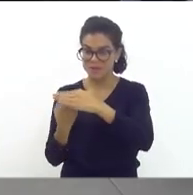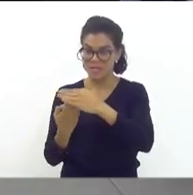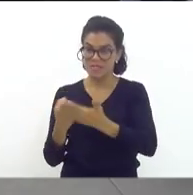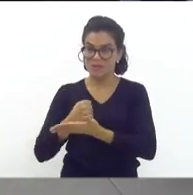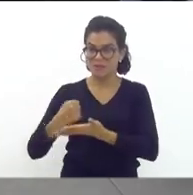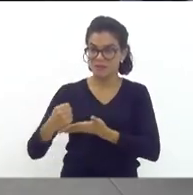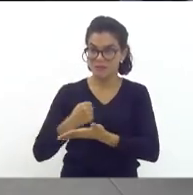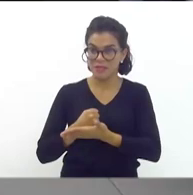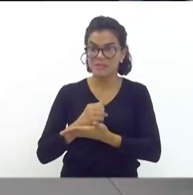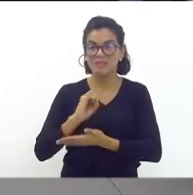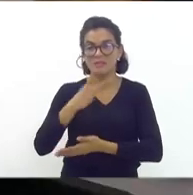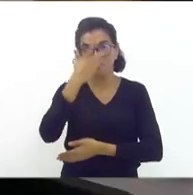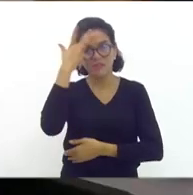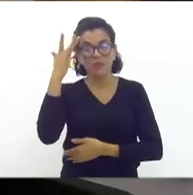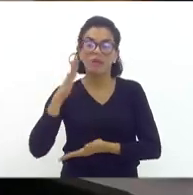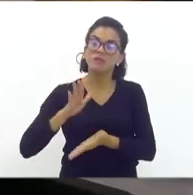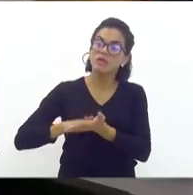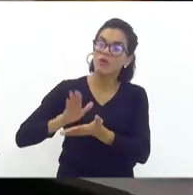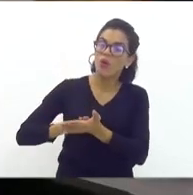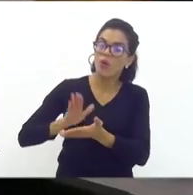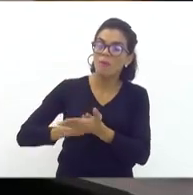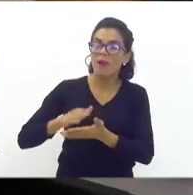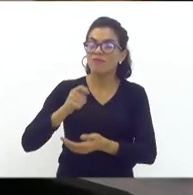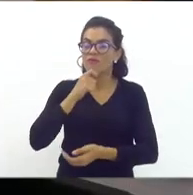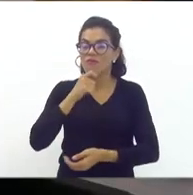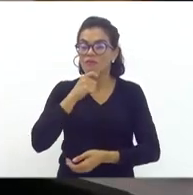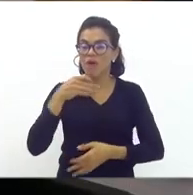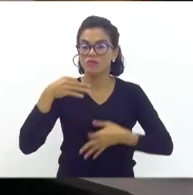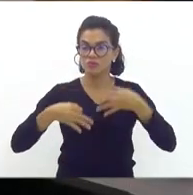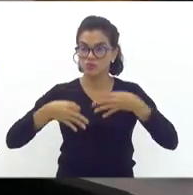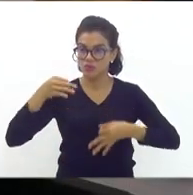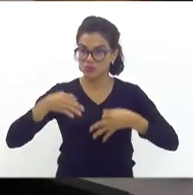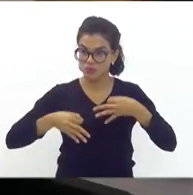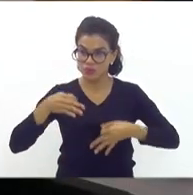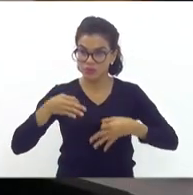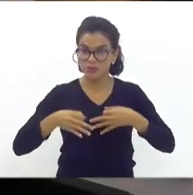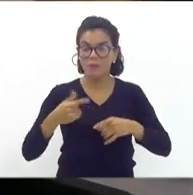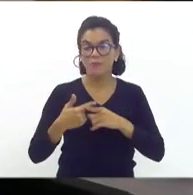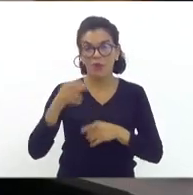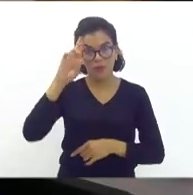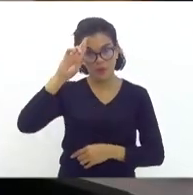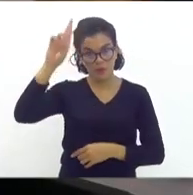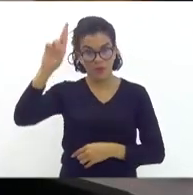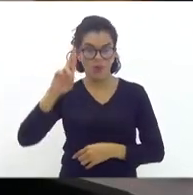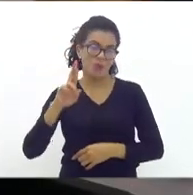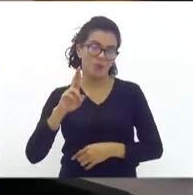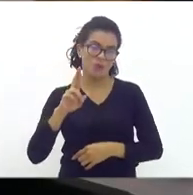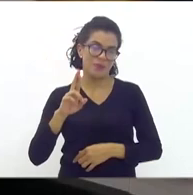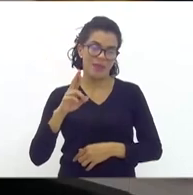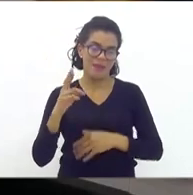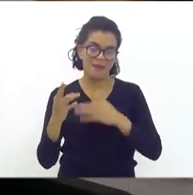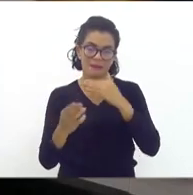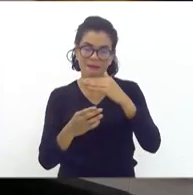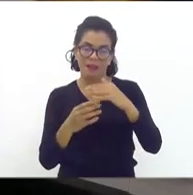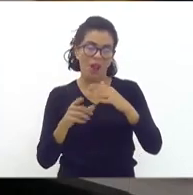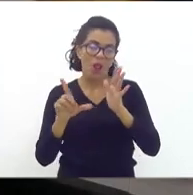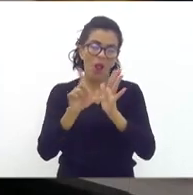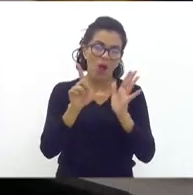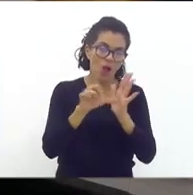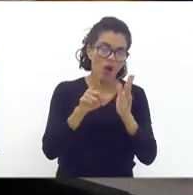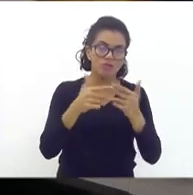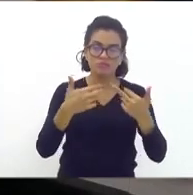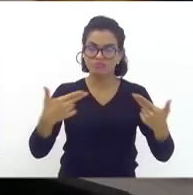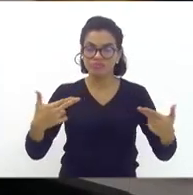se alguém está sendo cobrado indevidamente porque o dono do estabelecimento ele recebe ali o serviço